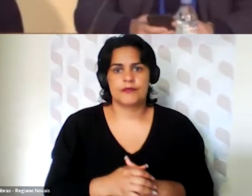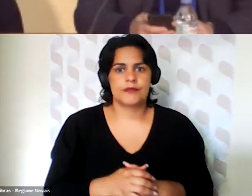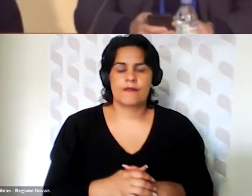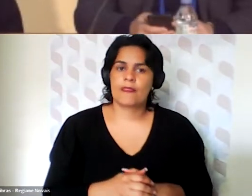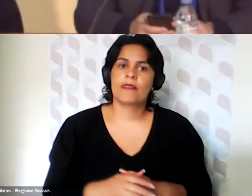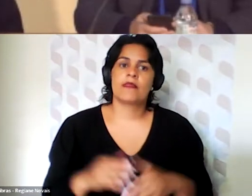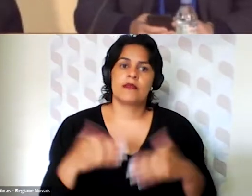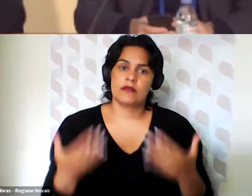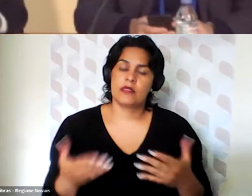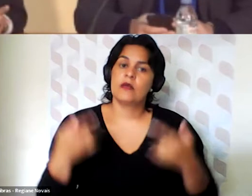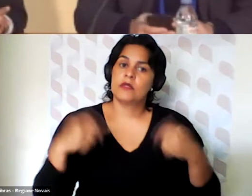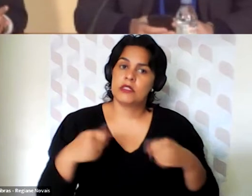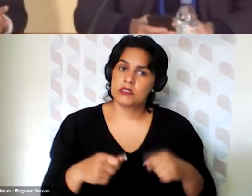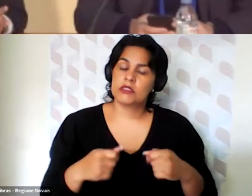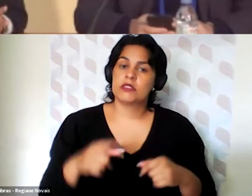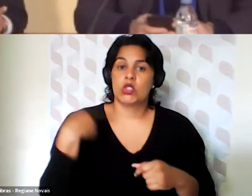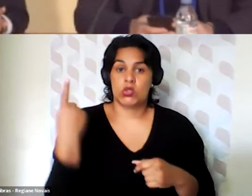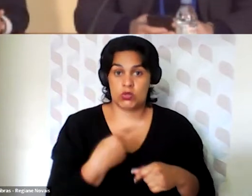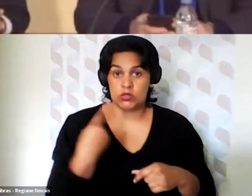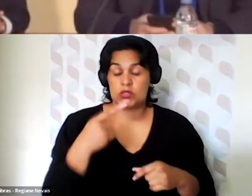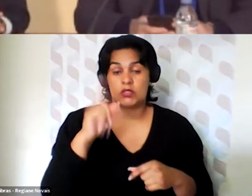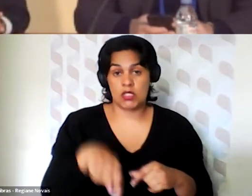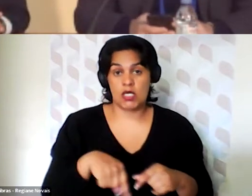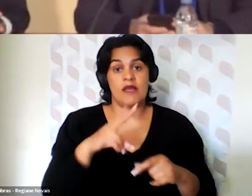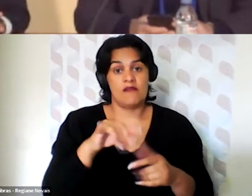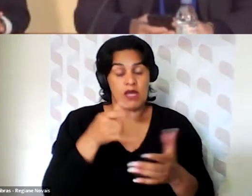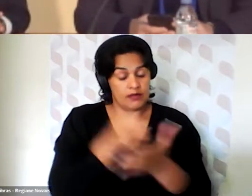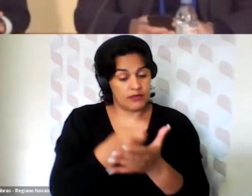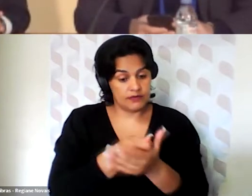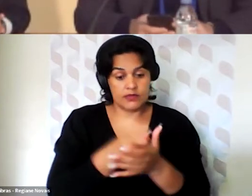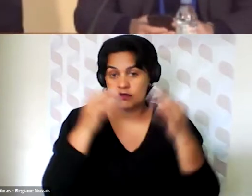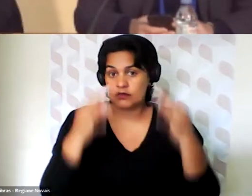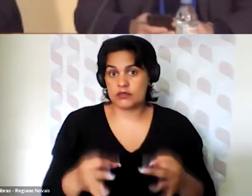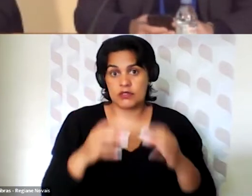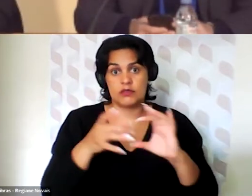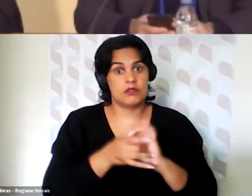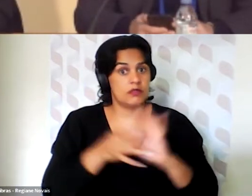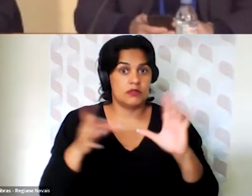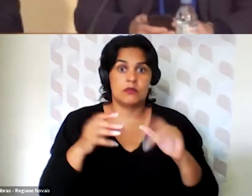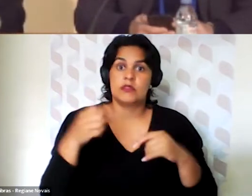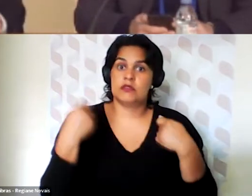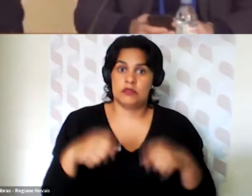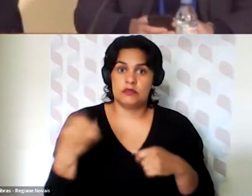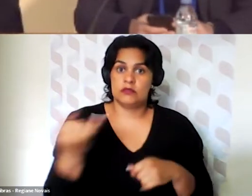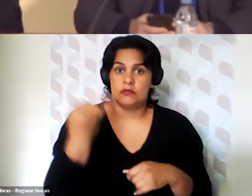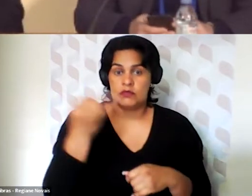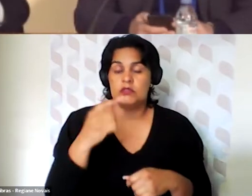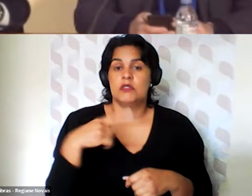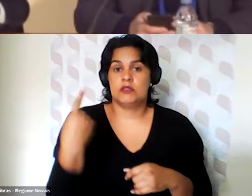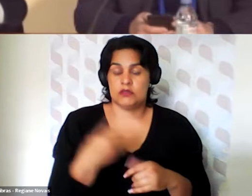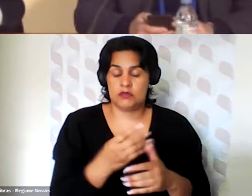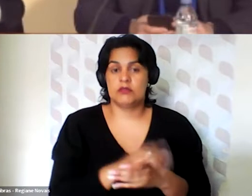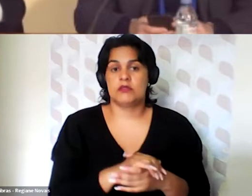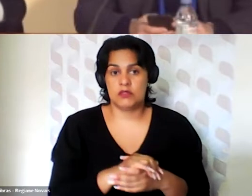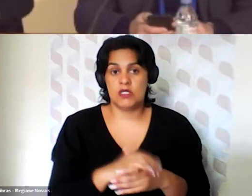Né? Então, aí, com mais razão, essas organizações deveriam apoiar o processo de acessão, porque o processo de acessão vai